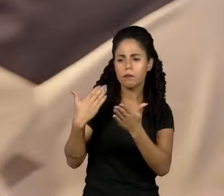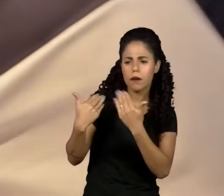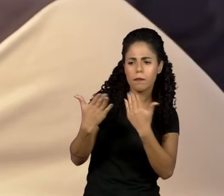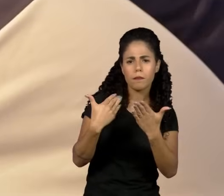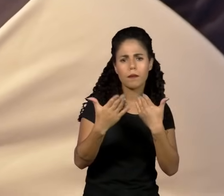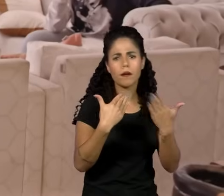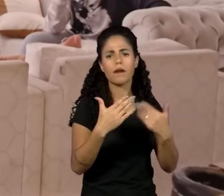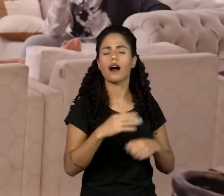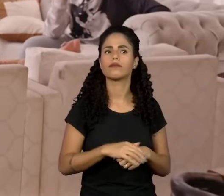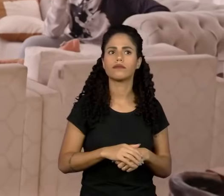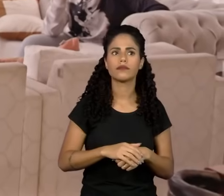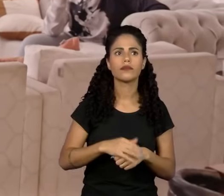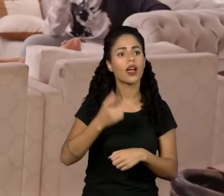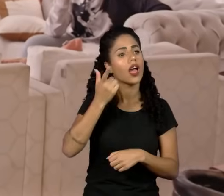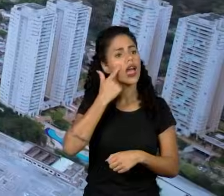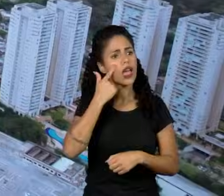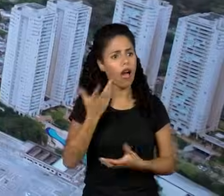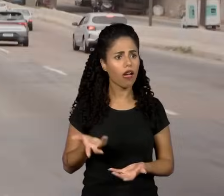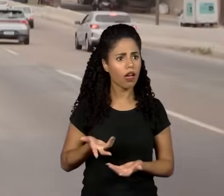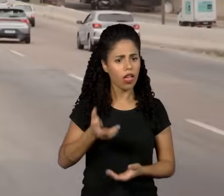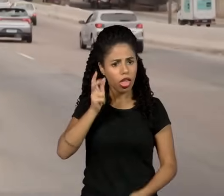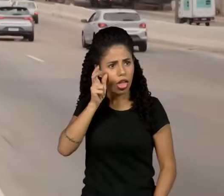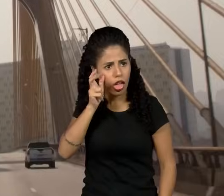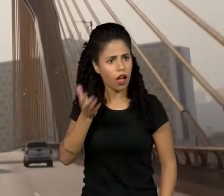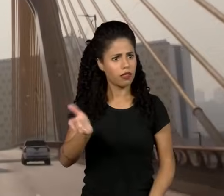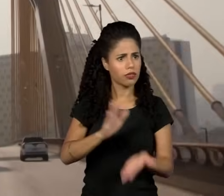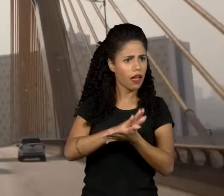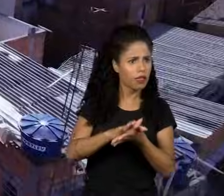falo assim, tá vendo, você não me ouve?